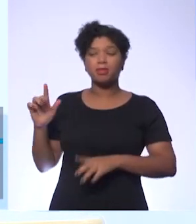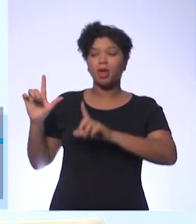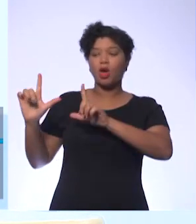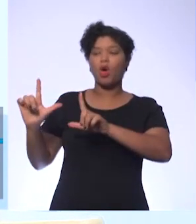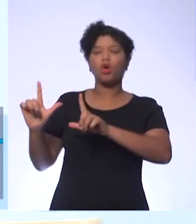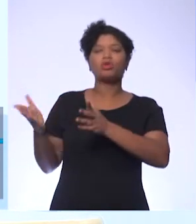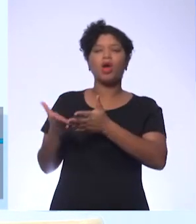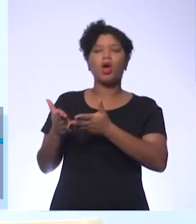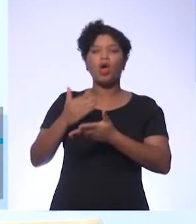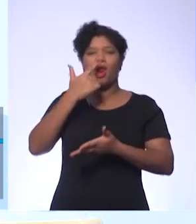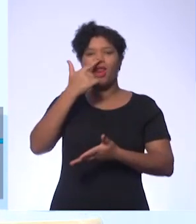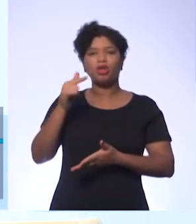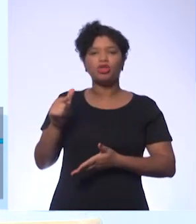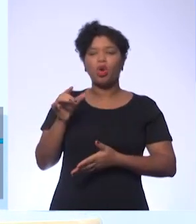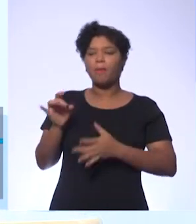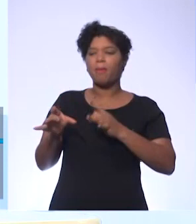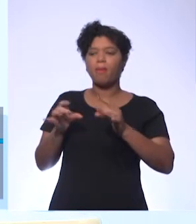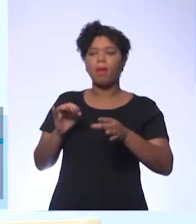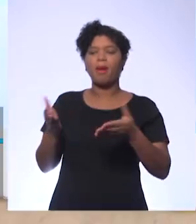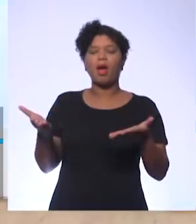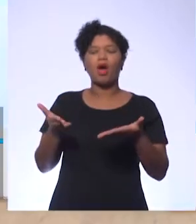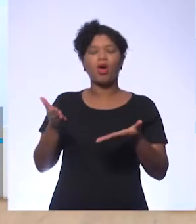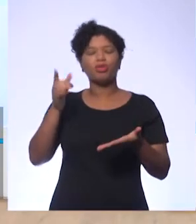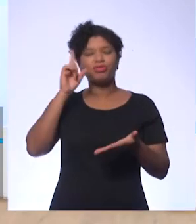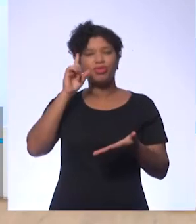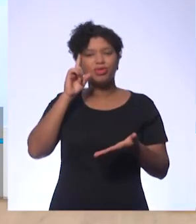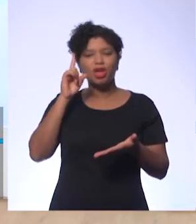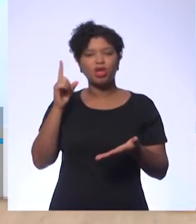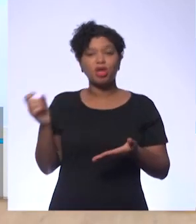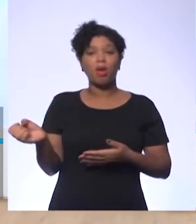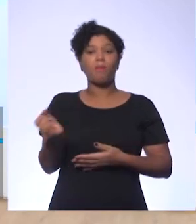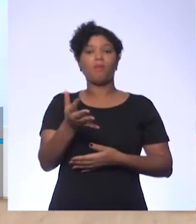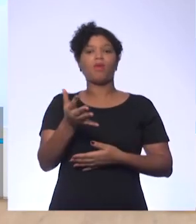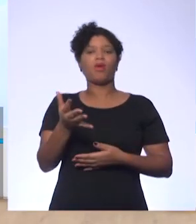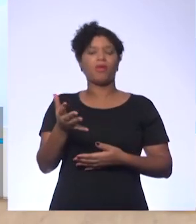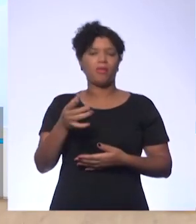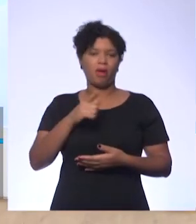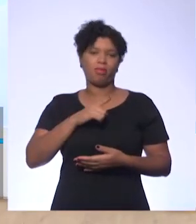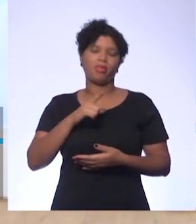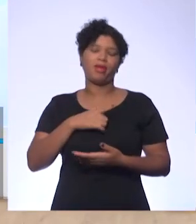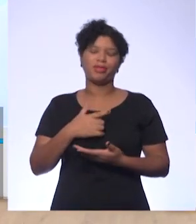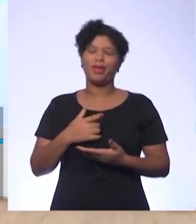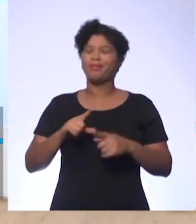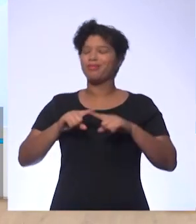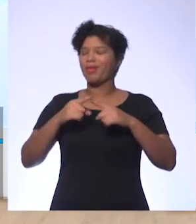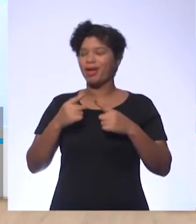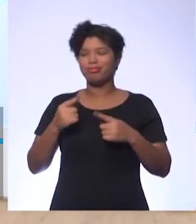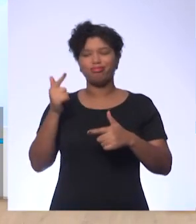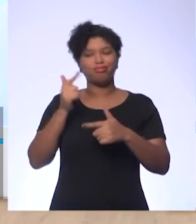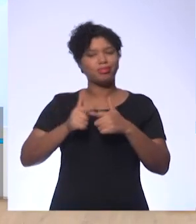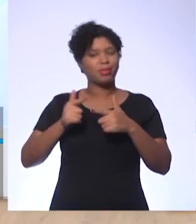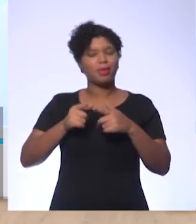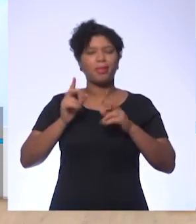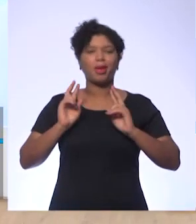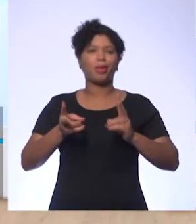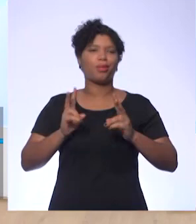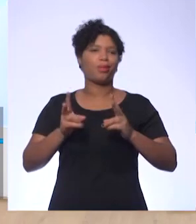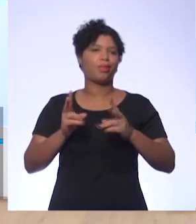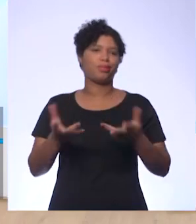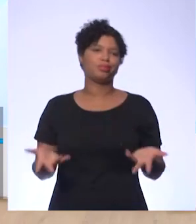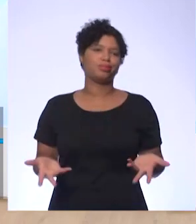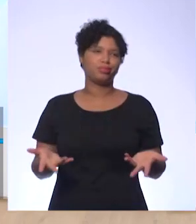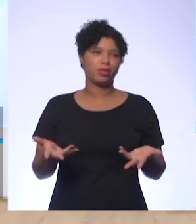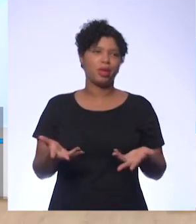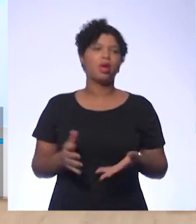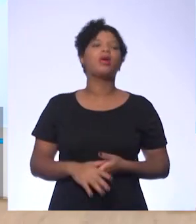ela reporta os dias mais atuais, mas apresentando a mesma situação de crianças em situação de trabalho. Perfeito,